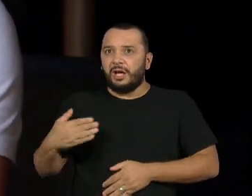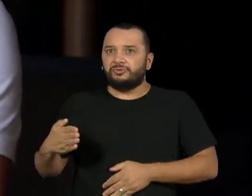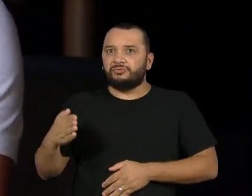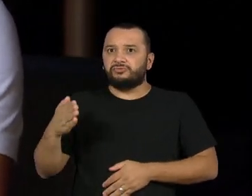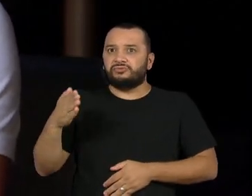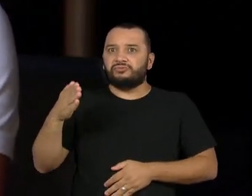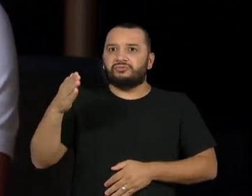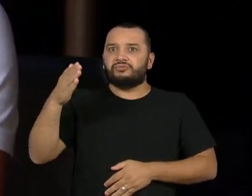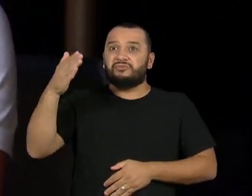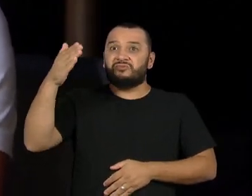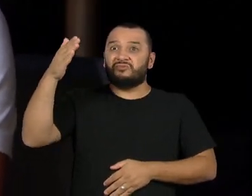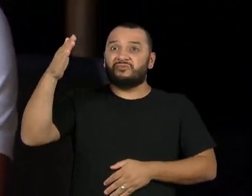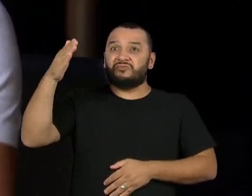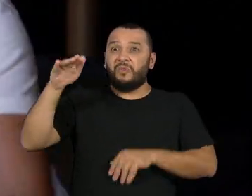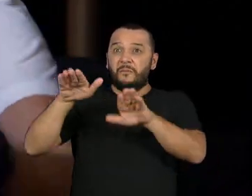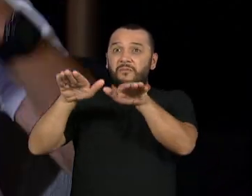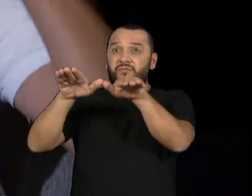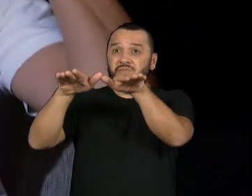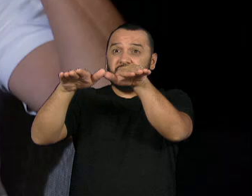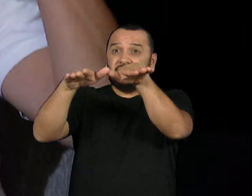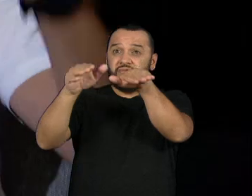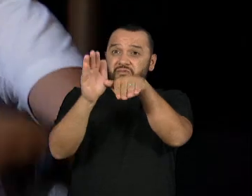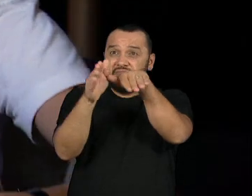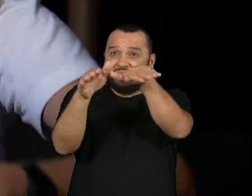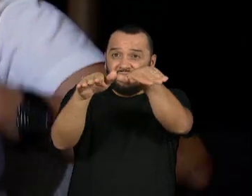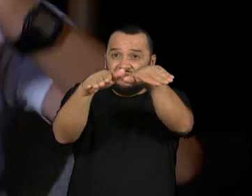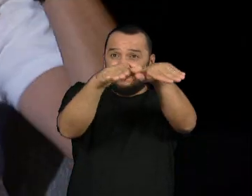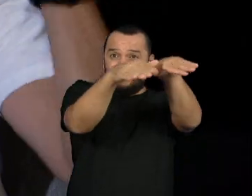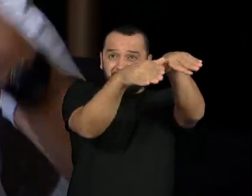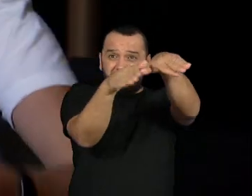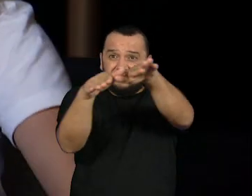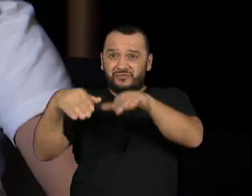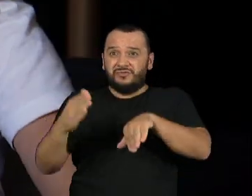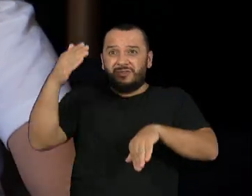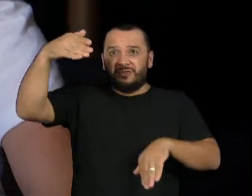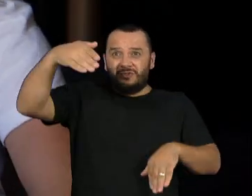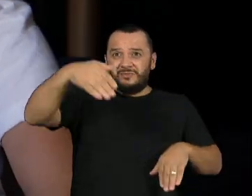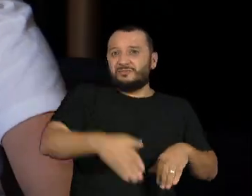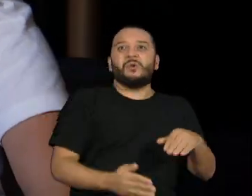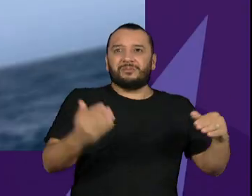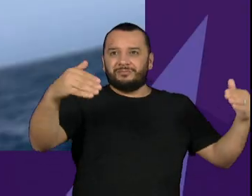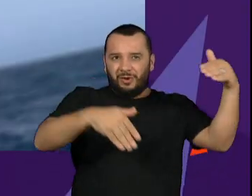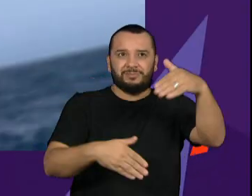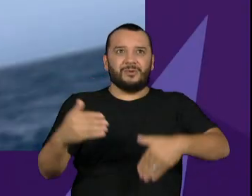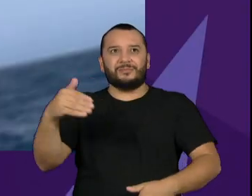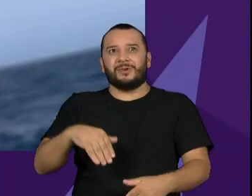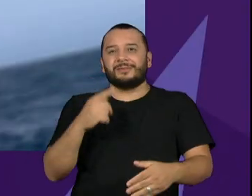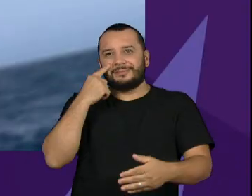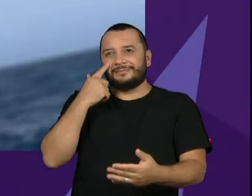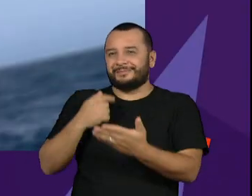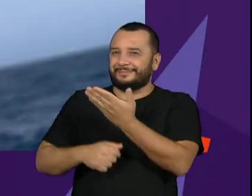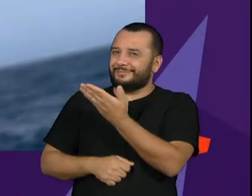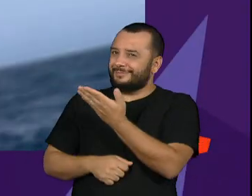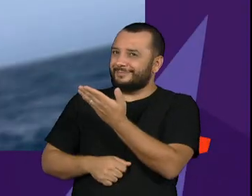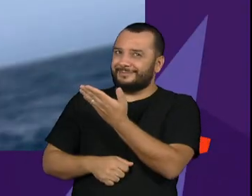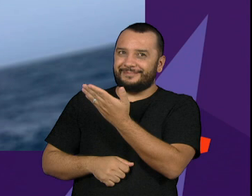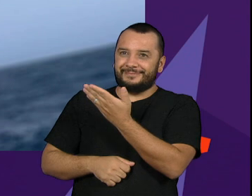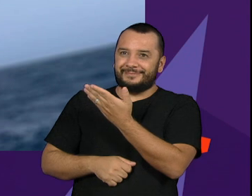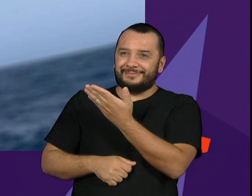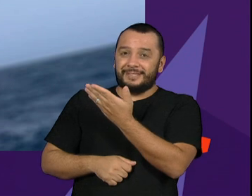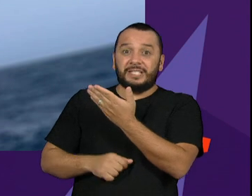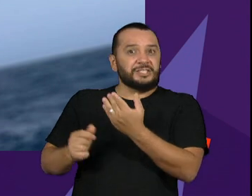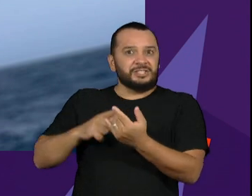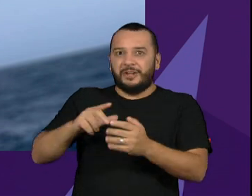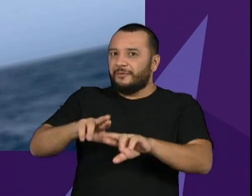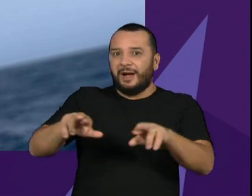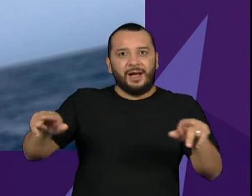quanto pior estava o mar, mais peixes voadores, assim, cairiam em cima do barco. Né? Então, eu acordava com um barco cheio de peixe